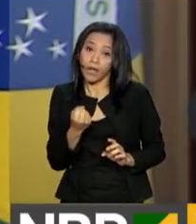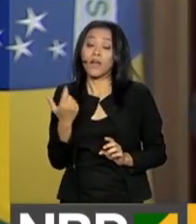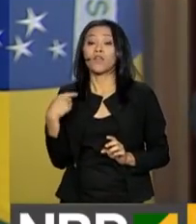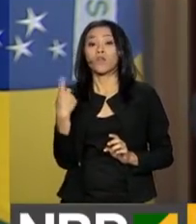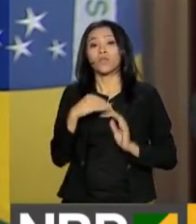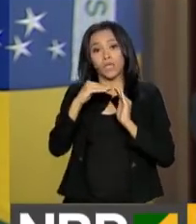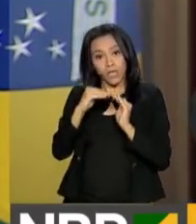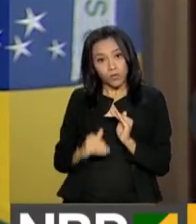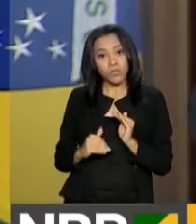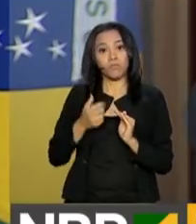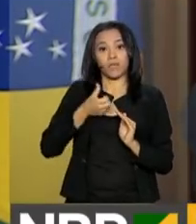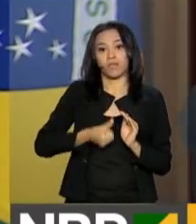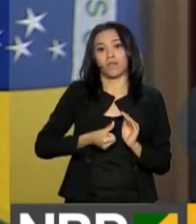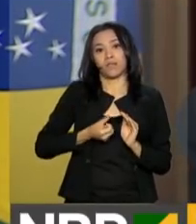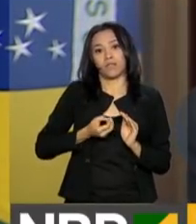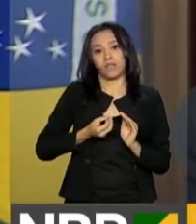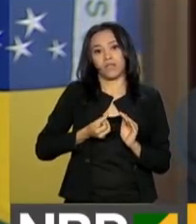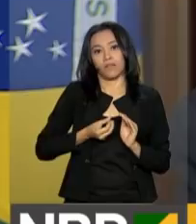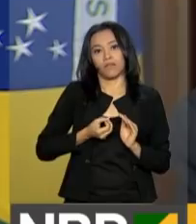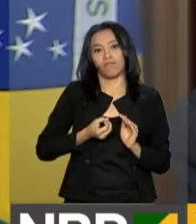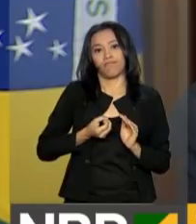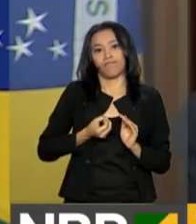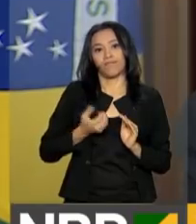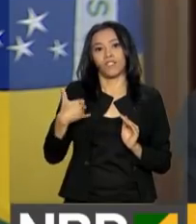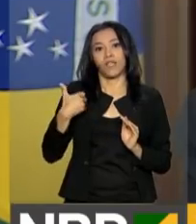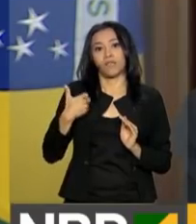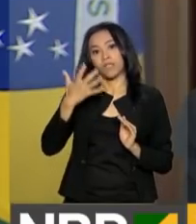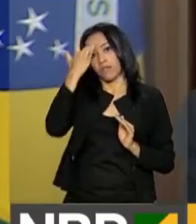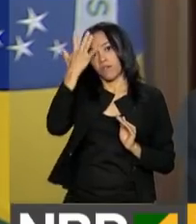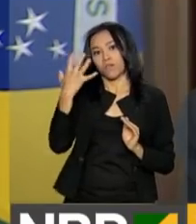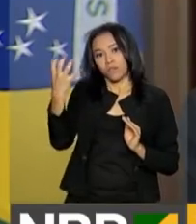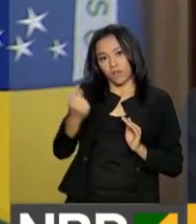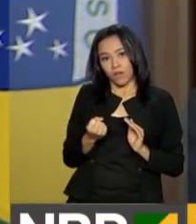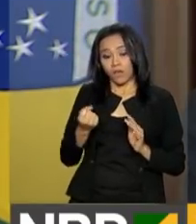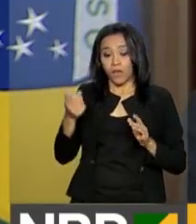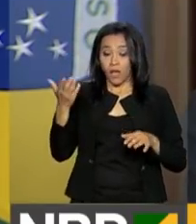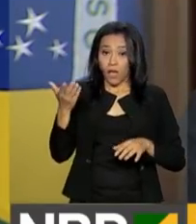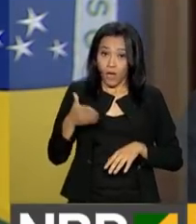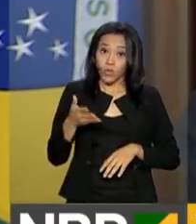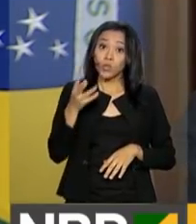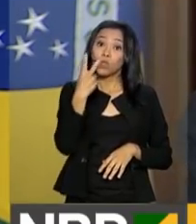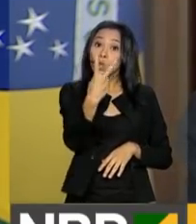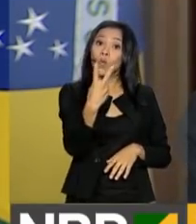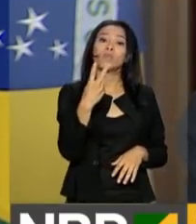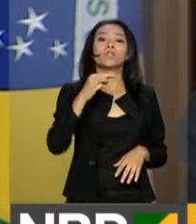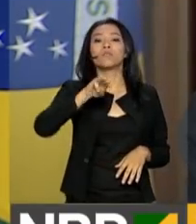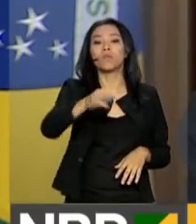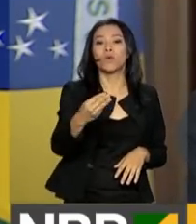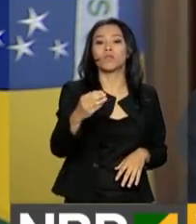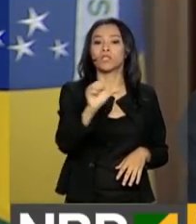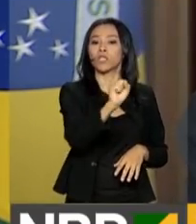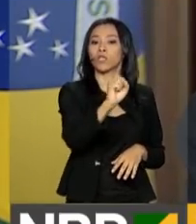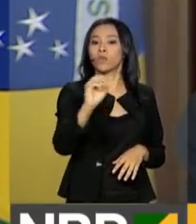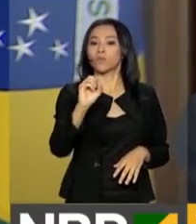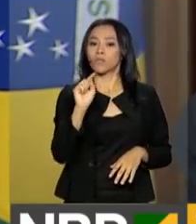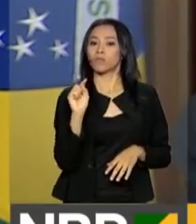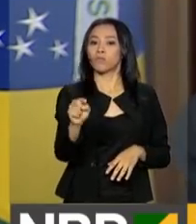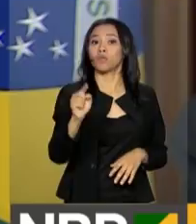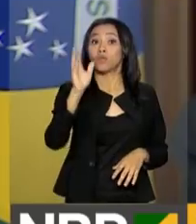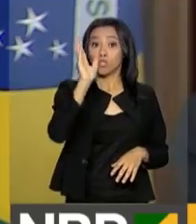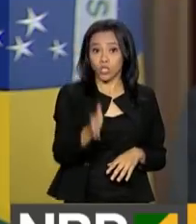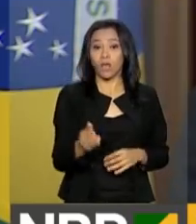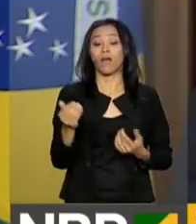de 60 anos de idade para facilitar o saque a essa altura 2 milhões e 800 mil já foram